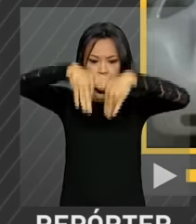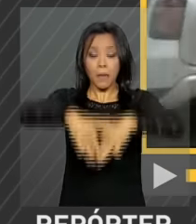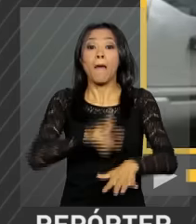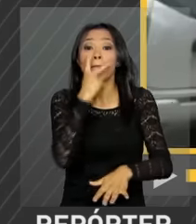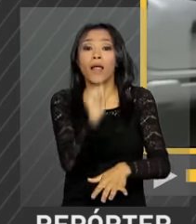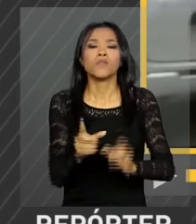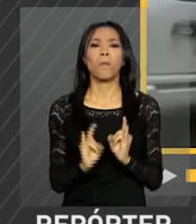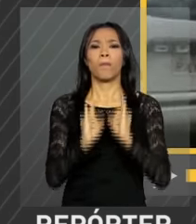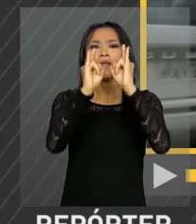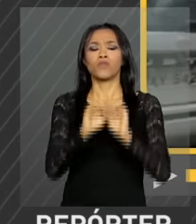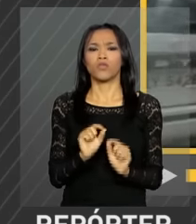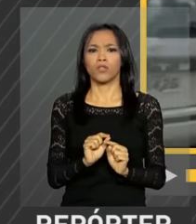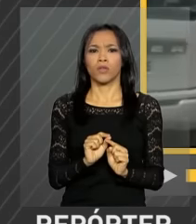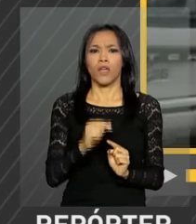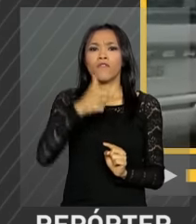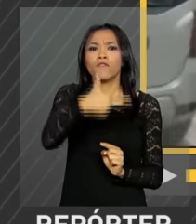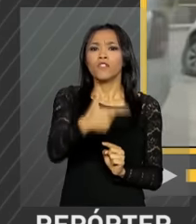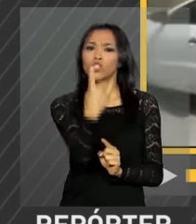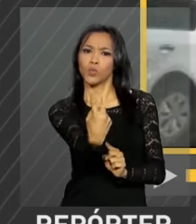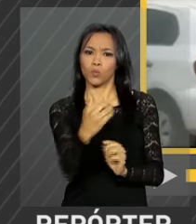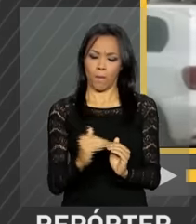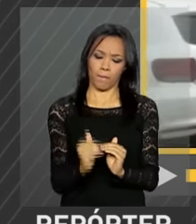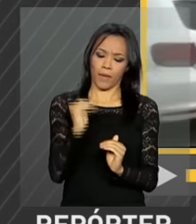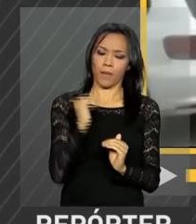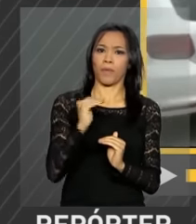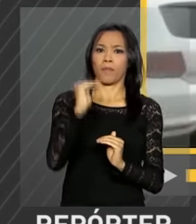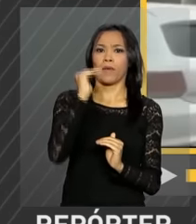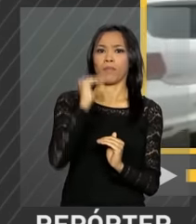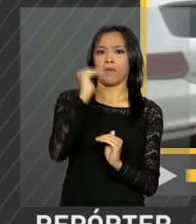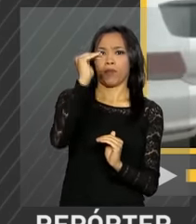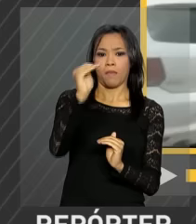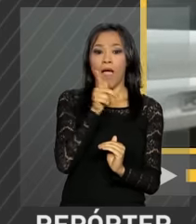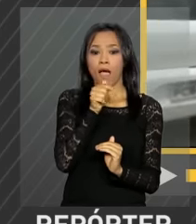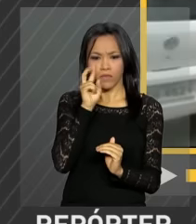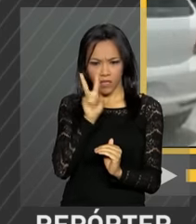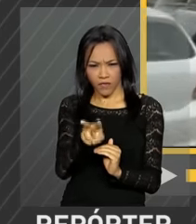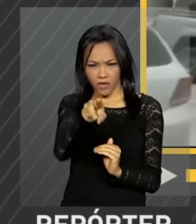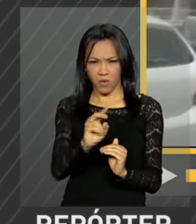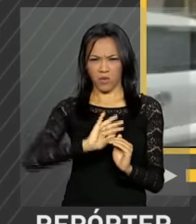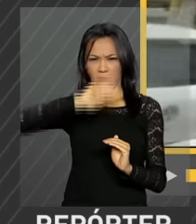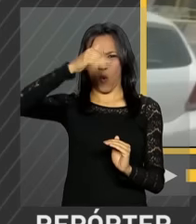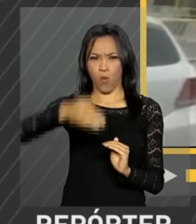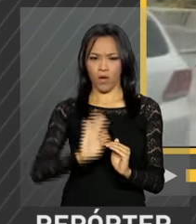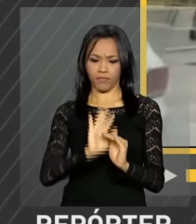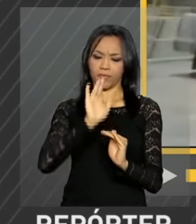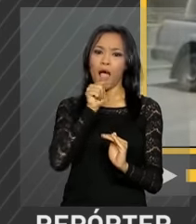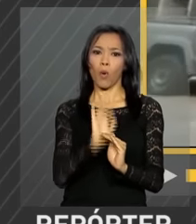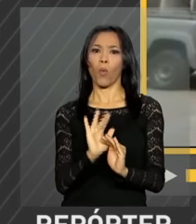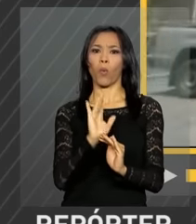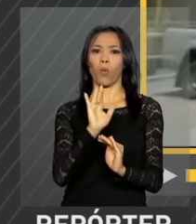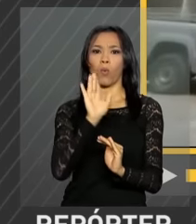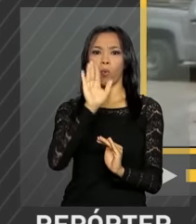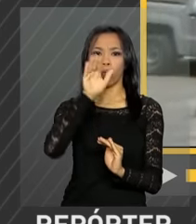21 andares, permitindo com que a água vença essa barreira que está aí à nossa frente, esse morro, e siga o seu caminho até a